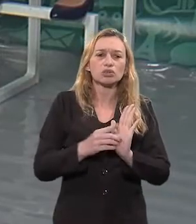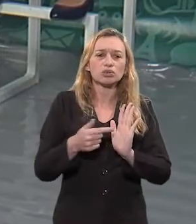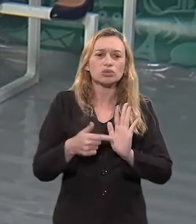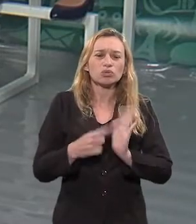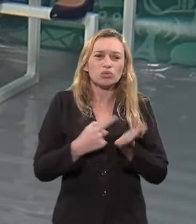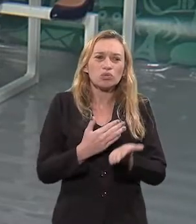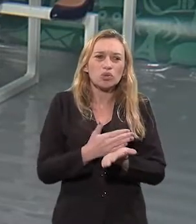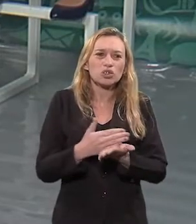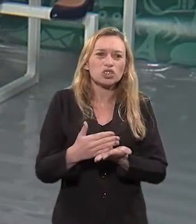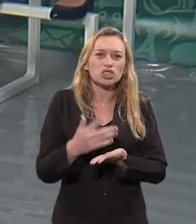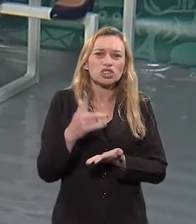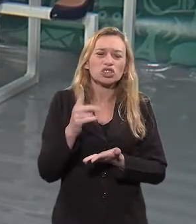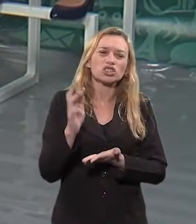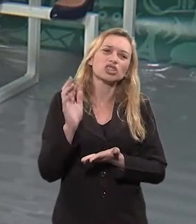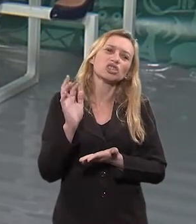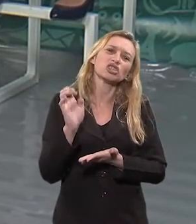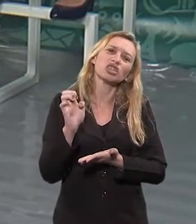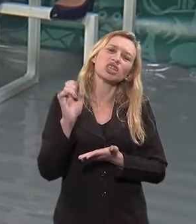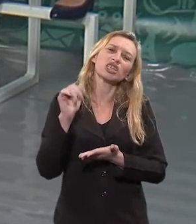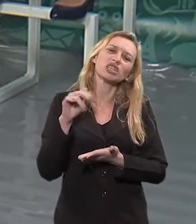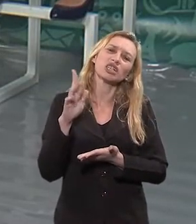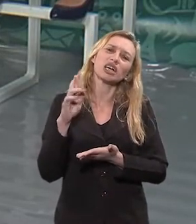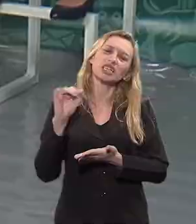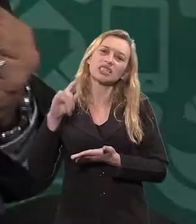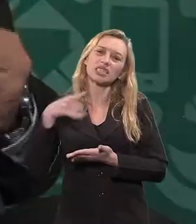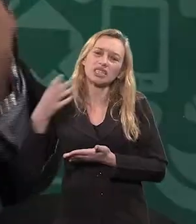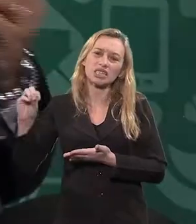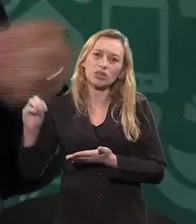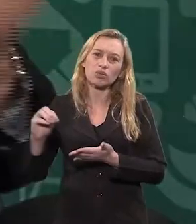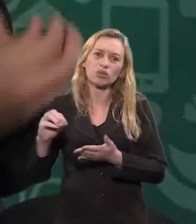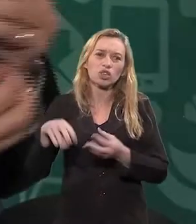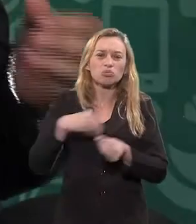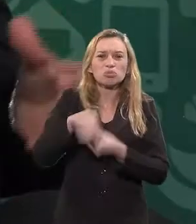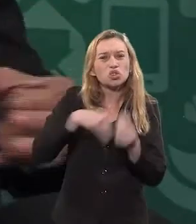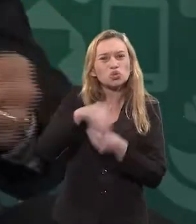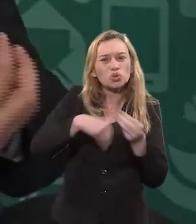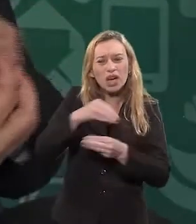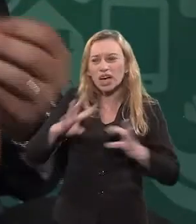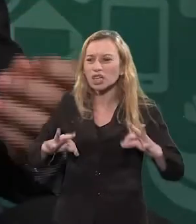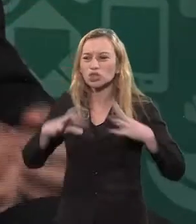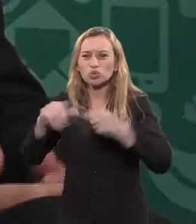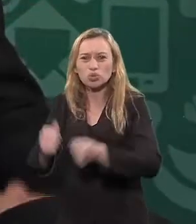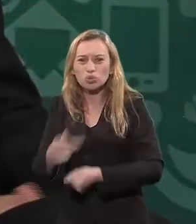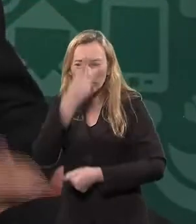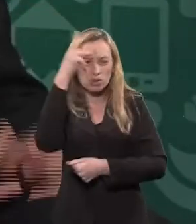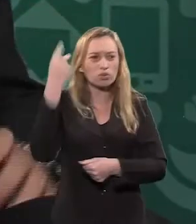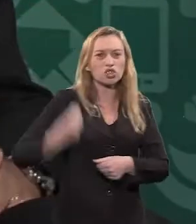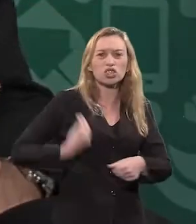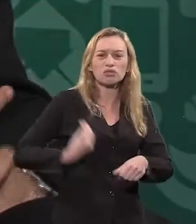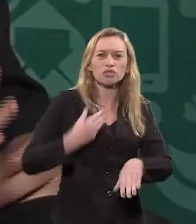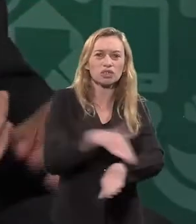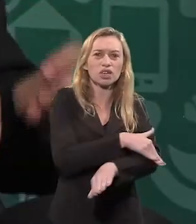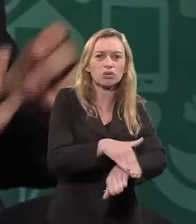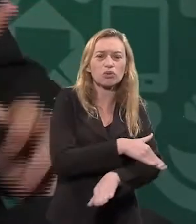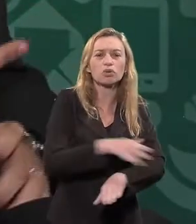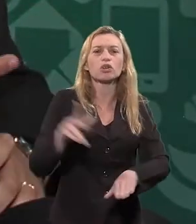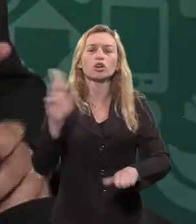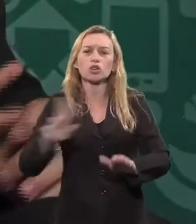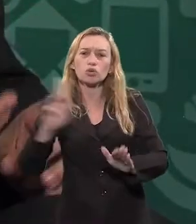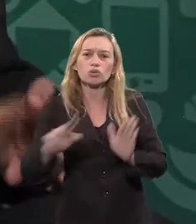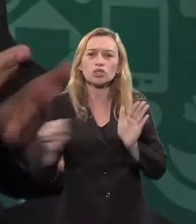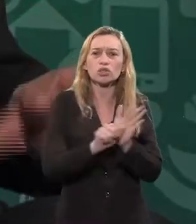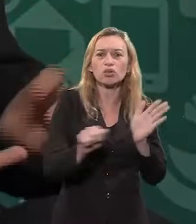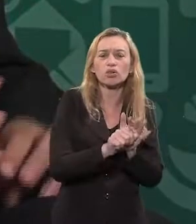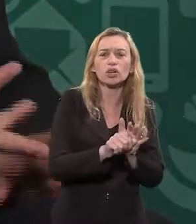parte da premissa de uma generalização muito ampla, parecendo entender, misturar, colocar no mesmo grupo pessoas em situação de rua,